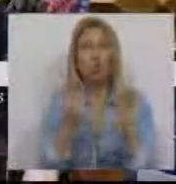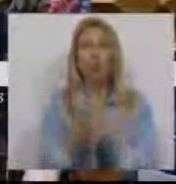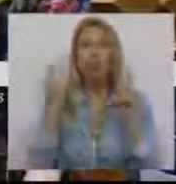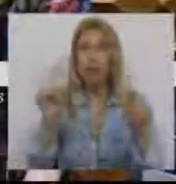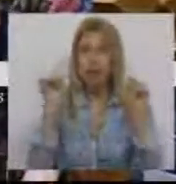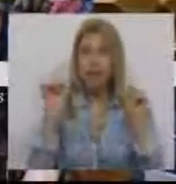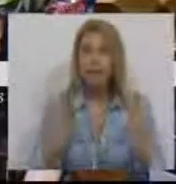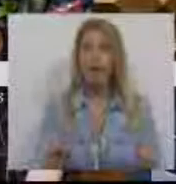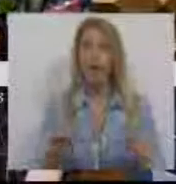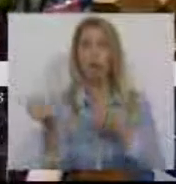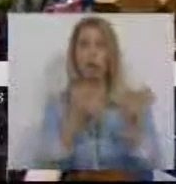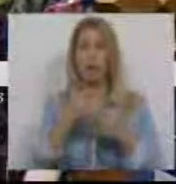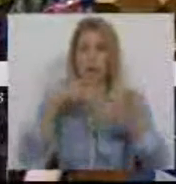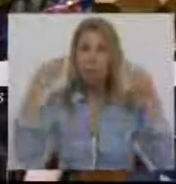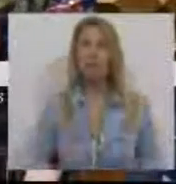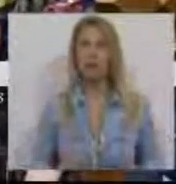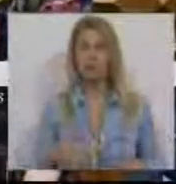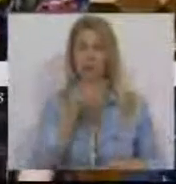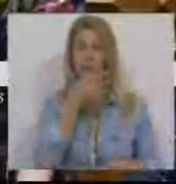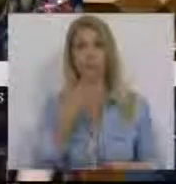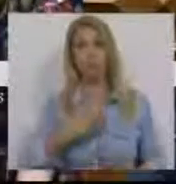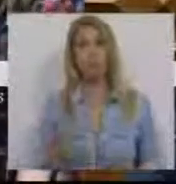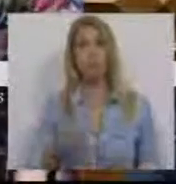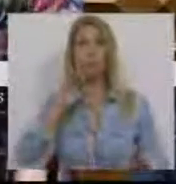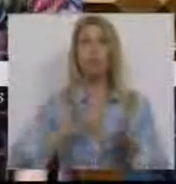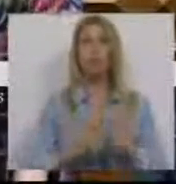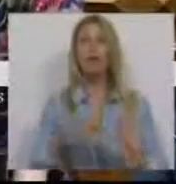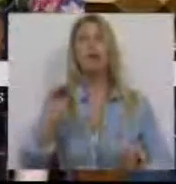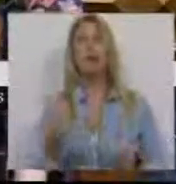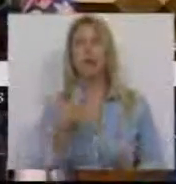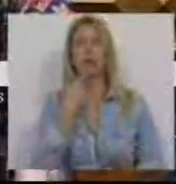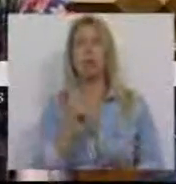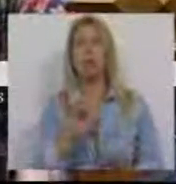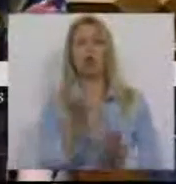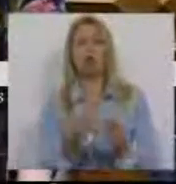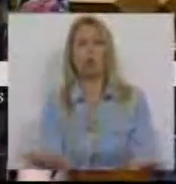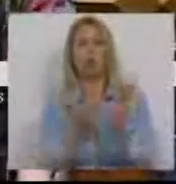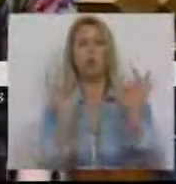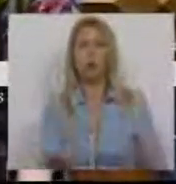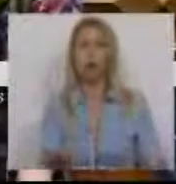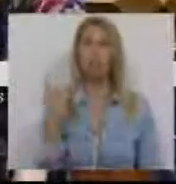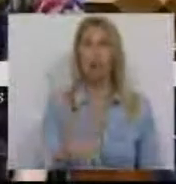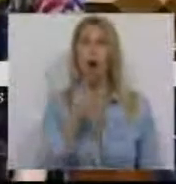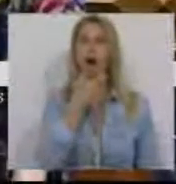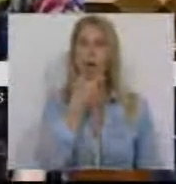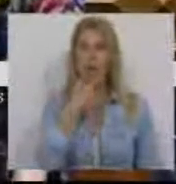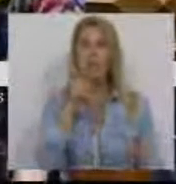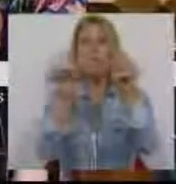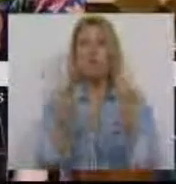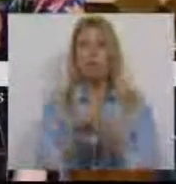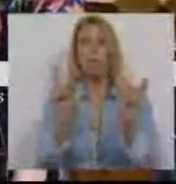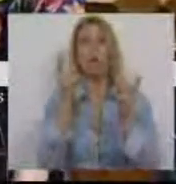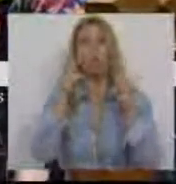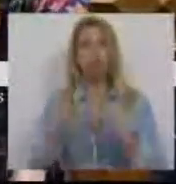e estamos a falar de direitos fundamentais das crianças, não pode ser essa a solução. Só um sistema público, com os técnicos adequados da